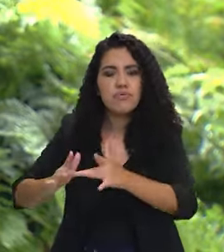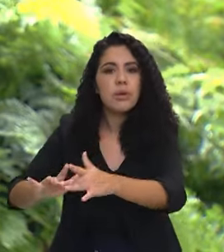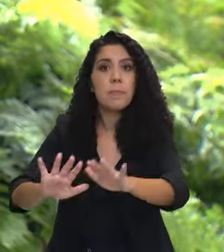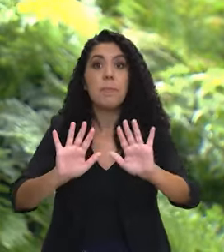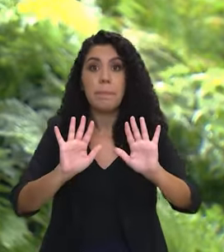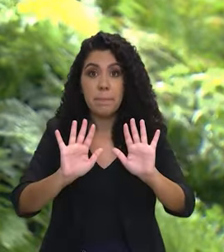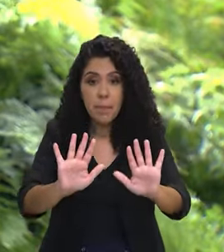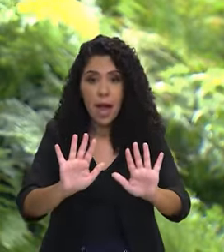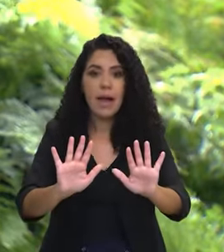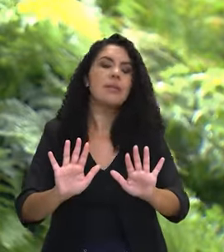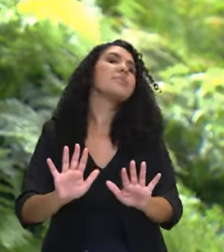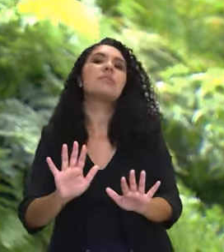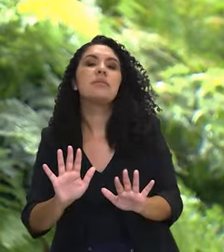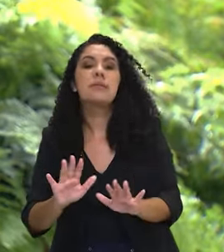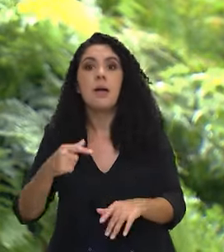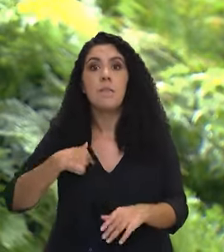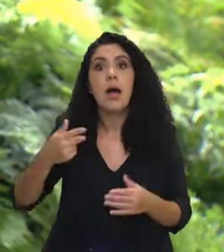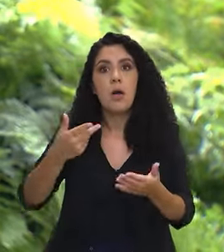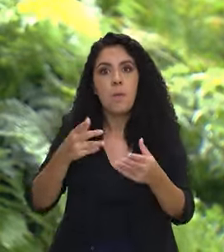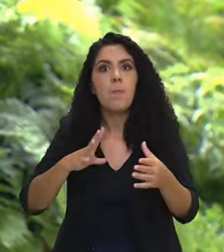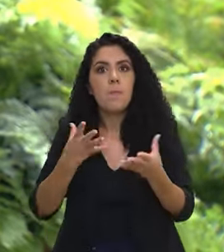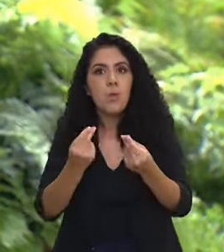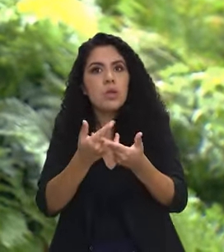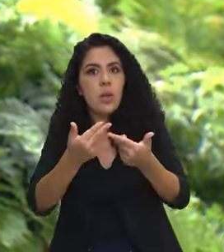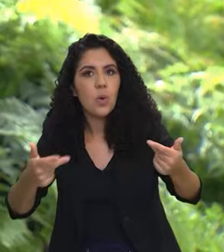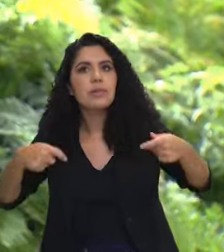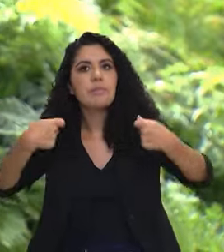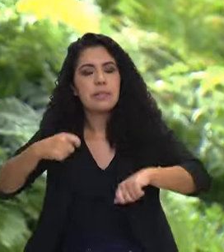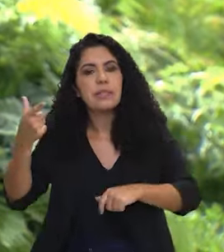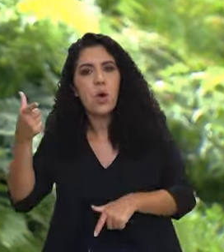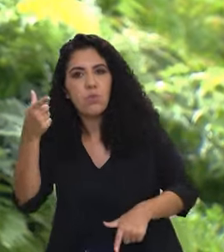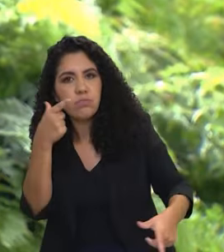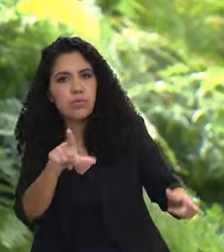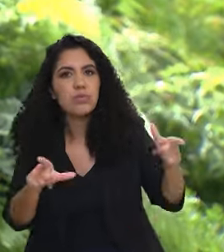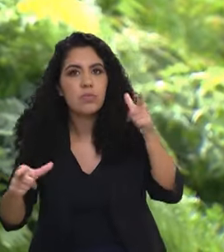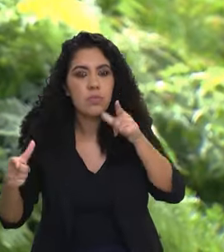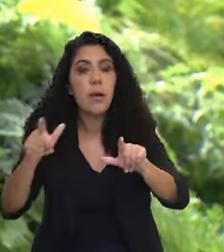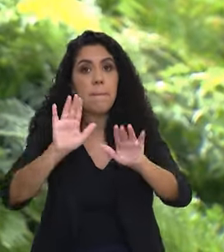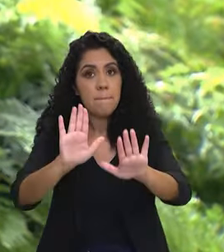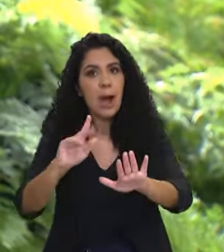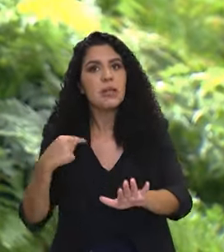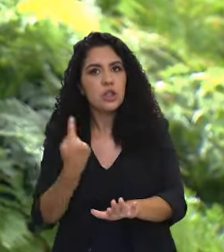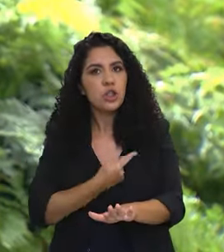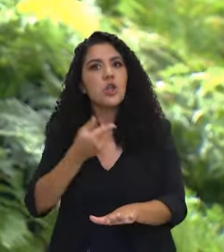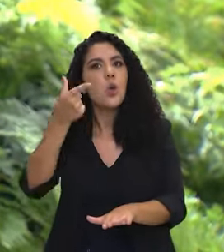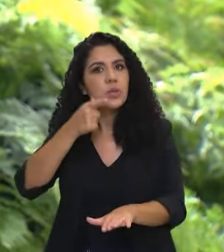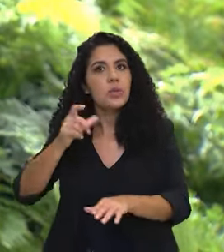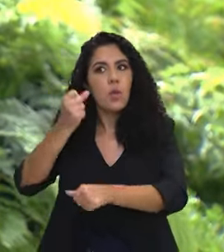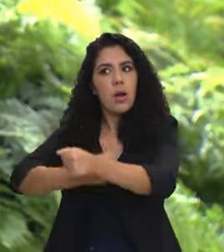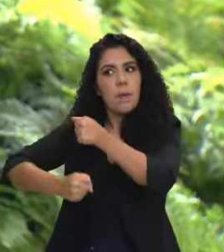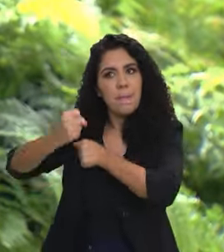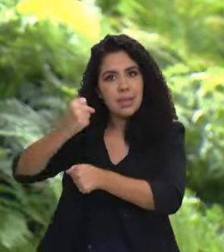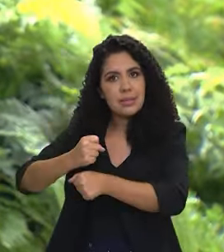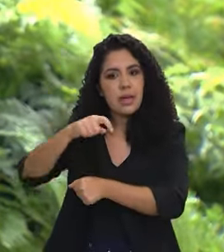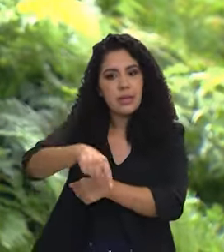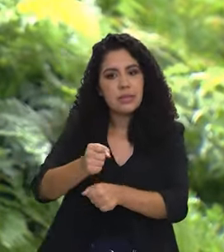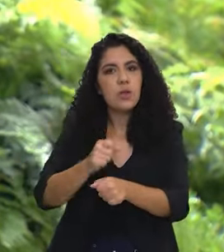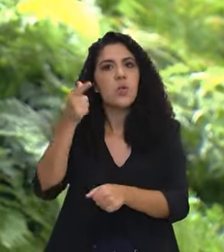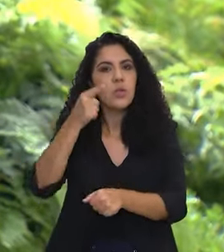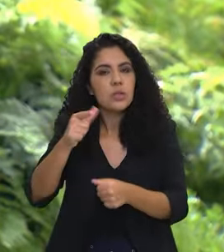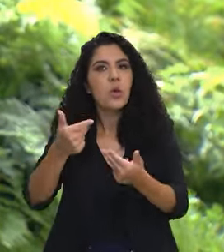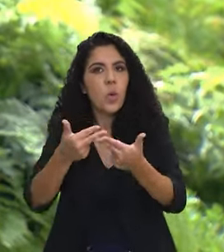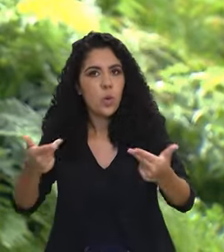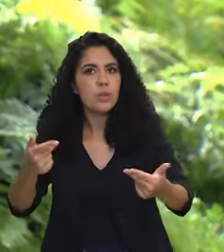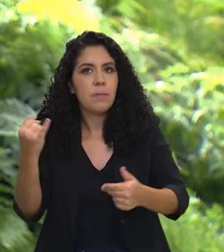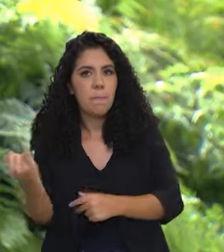Talvez, assim, logros assim, conquistados, né? A gente deu alguns passos importantes no ano passado, esse ano. Então,